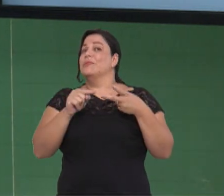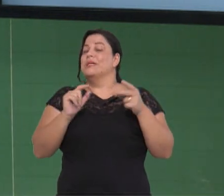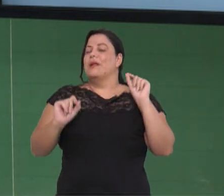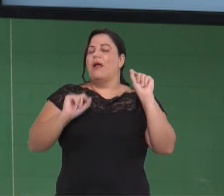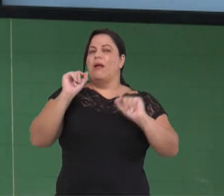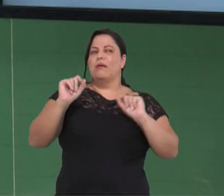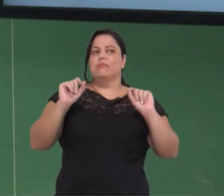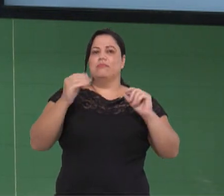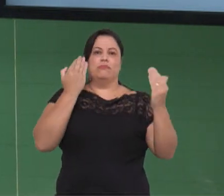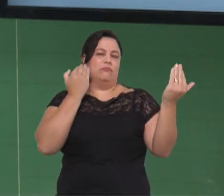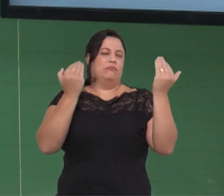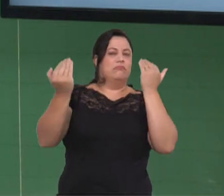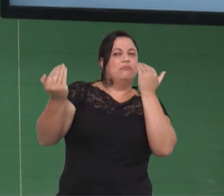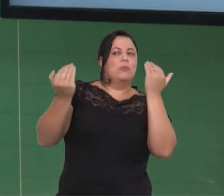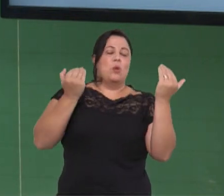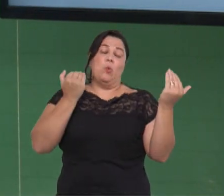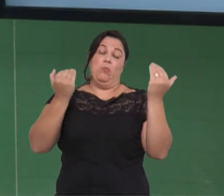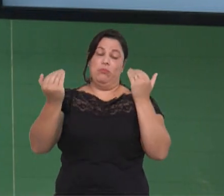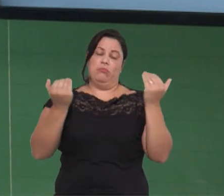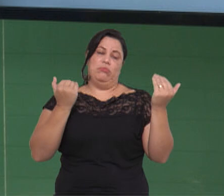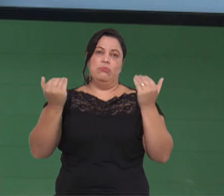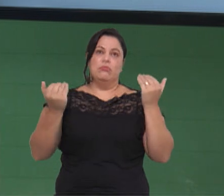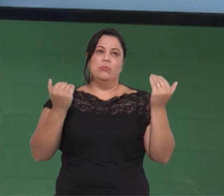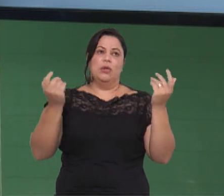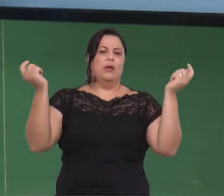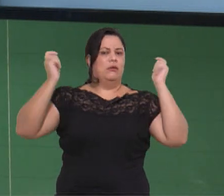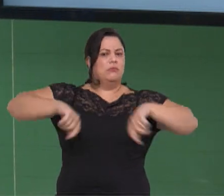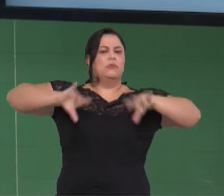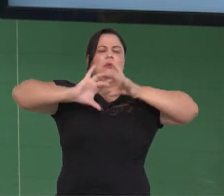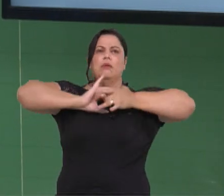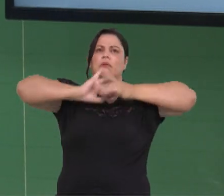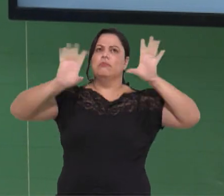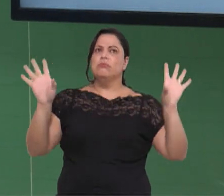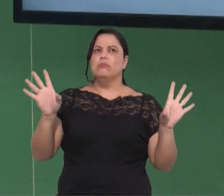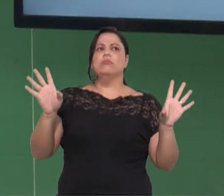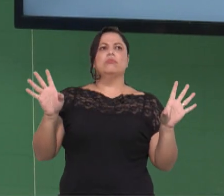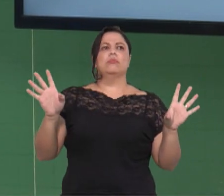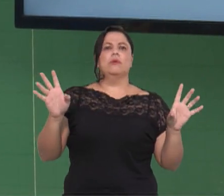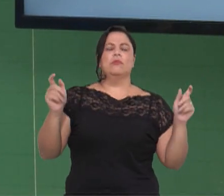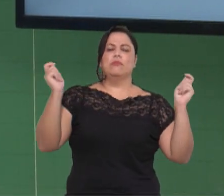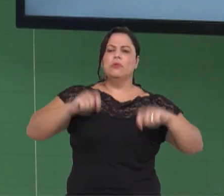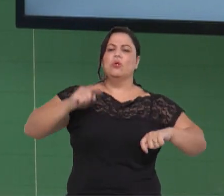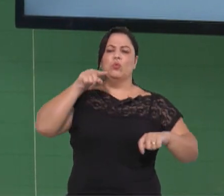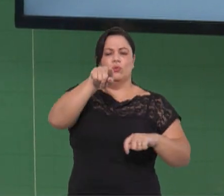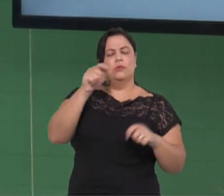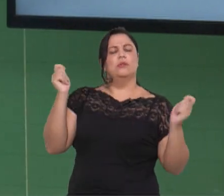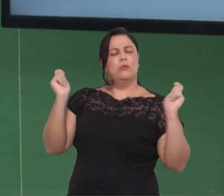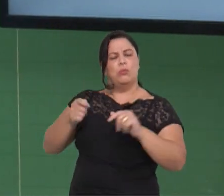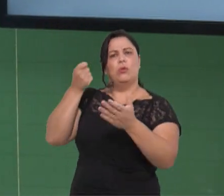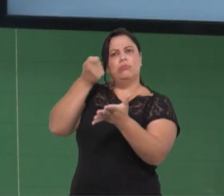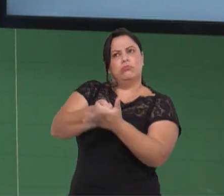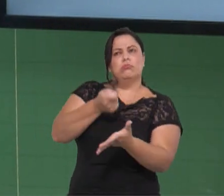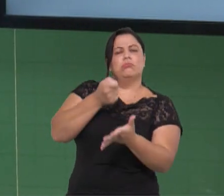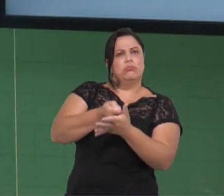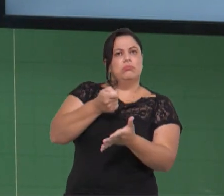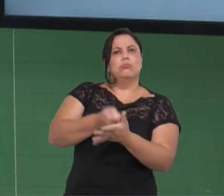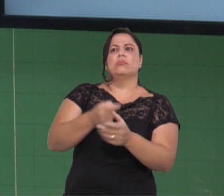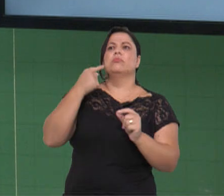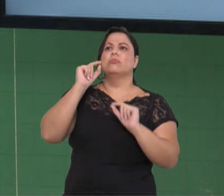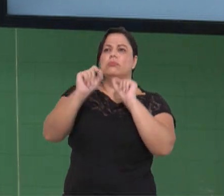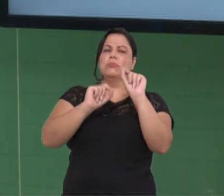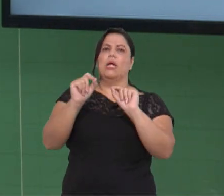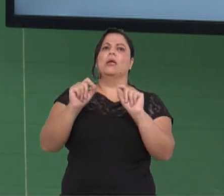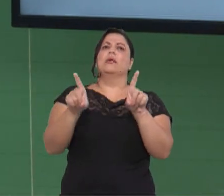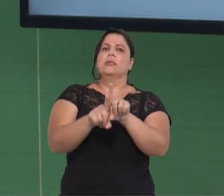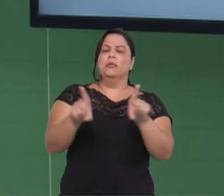de fazer essas alterações através até mesmo da cobrança que você faz em cima do